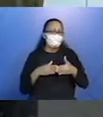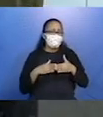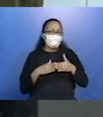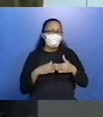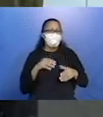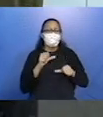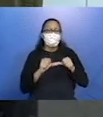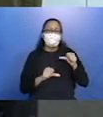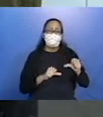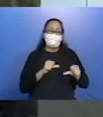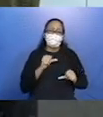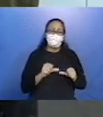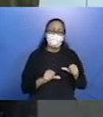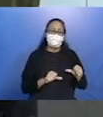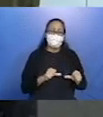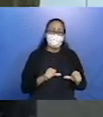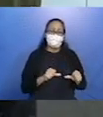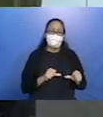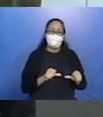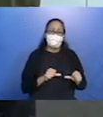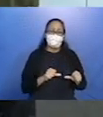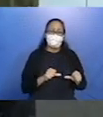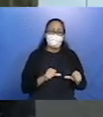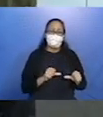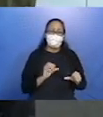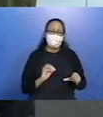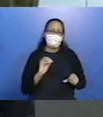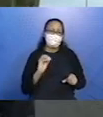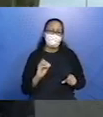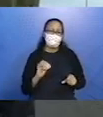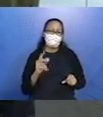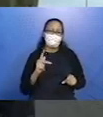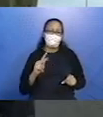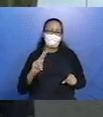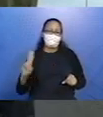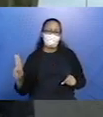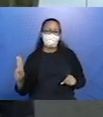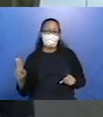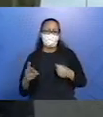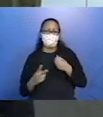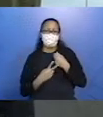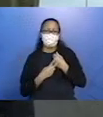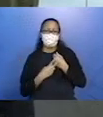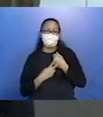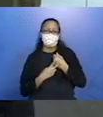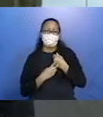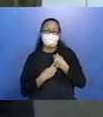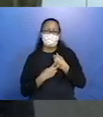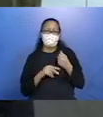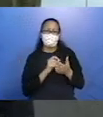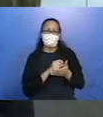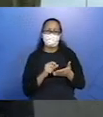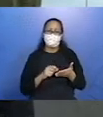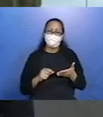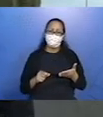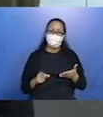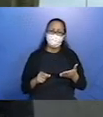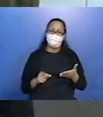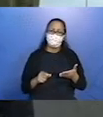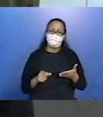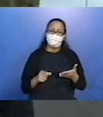essa expressão, né? Coloca um pronome no lugar, olha aqui o verbo, você escreveu sem ser com U.